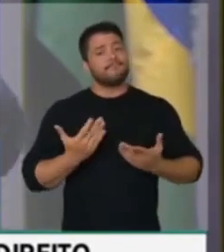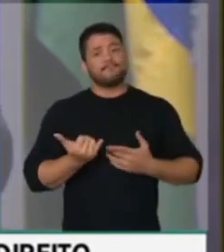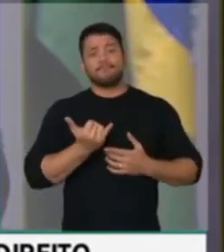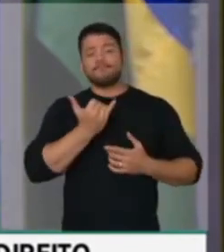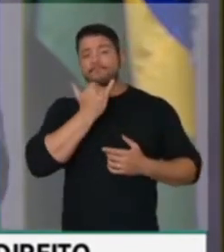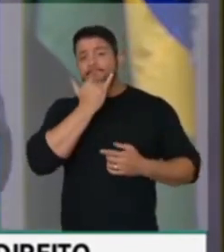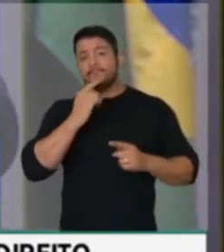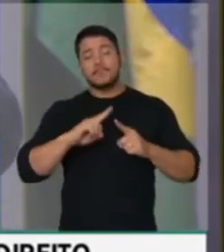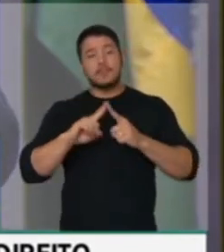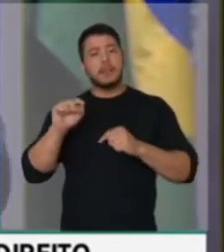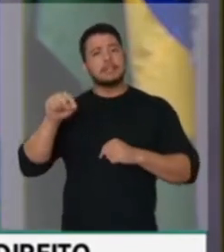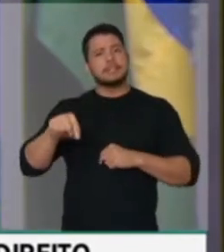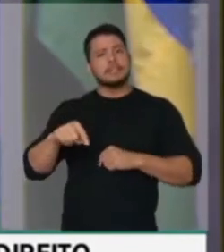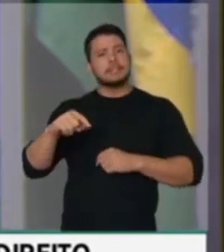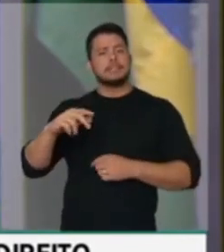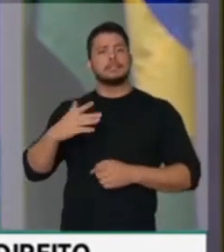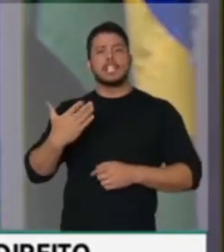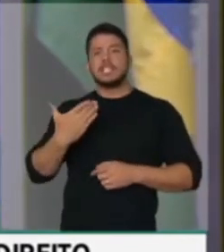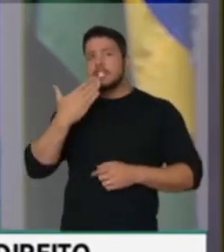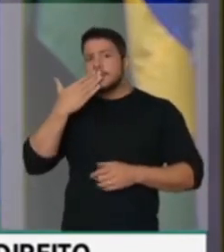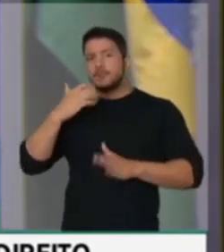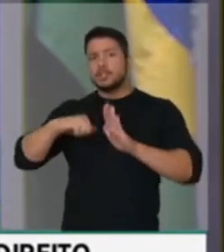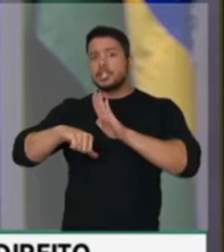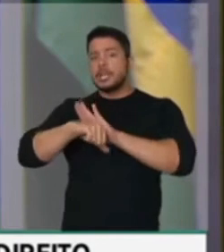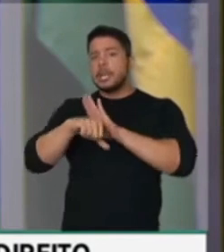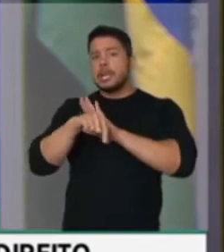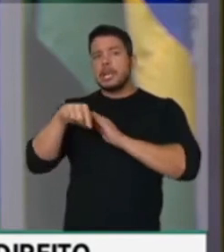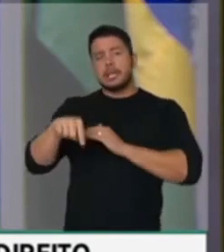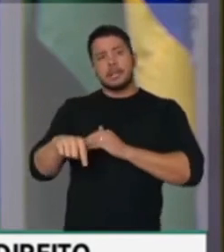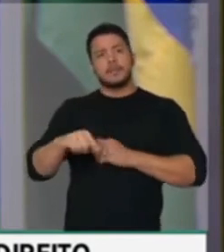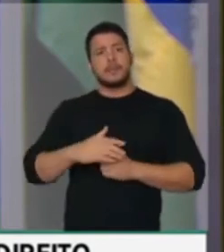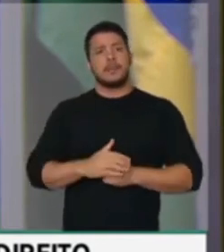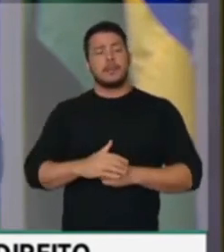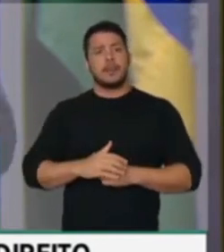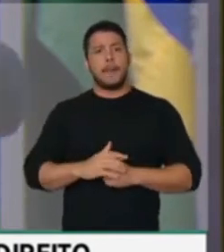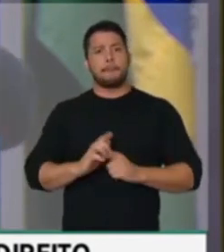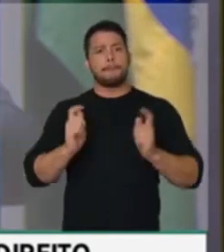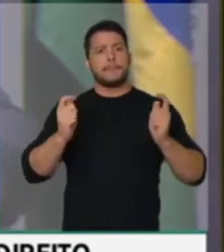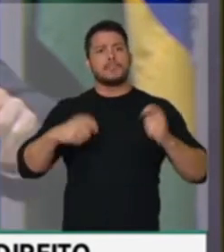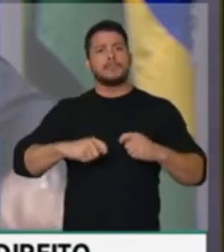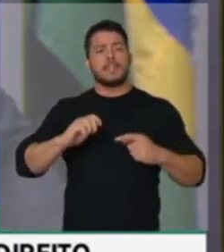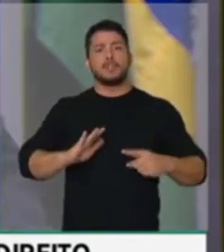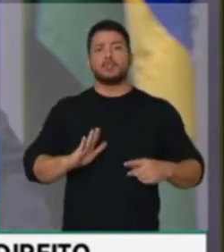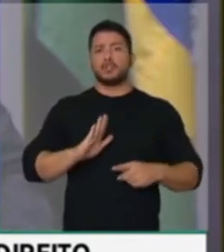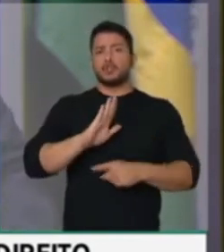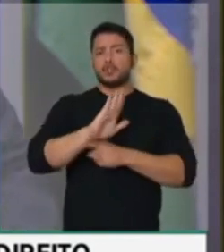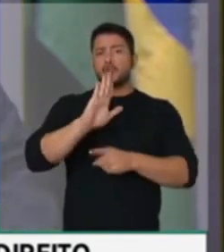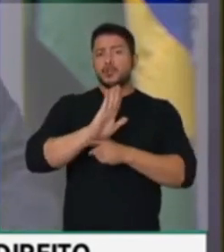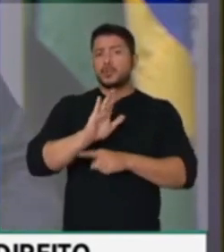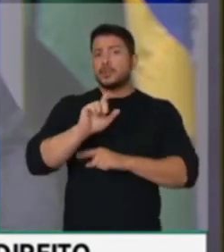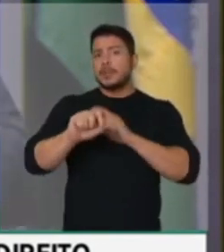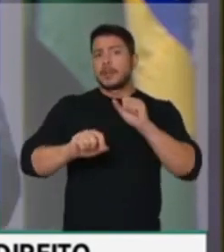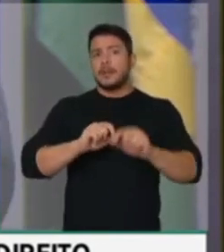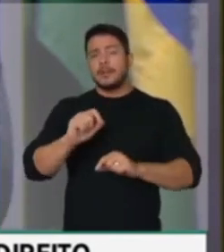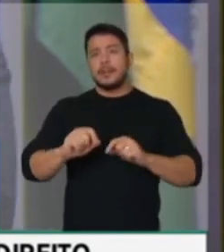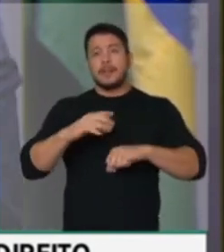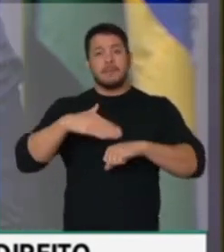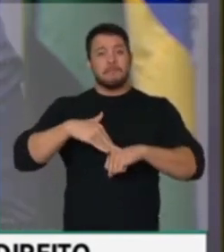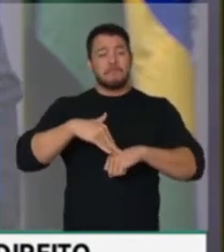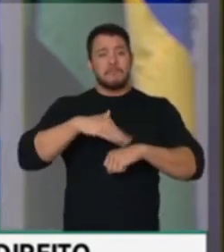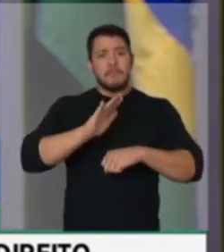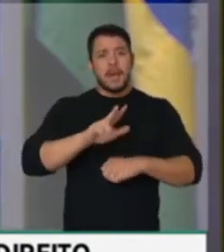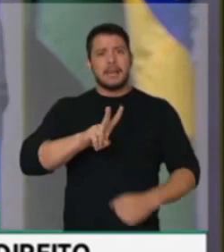ele legitima a ação de depredação, de vandalismo, de